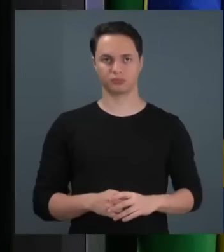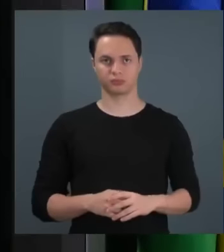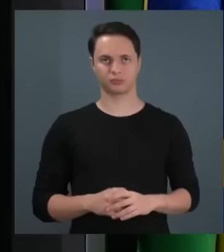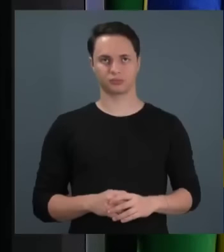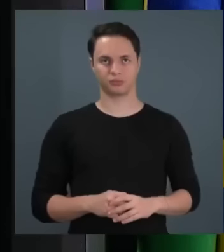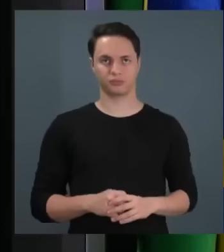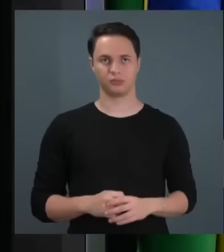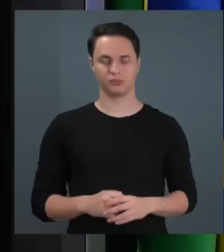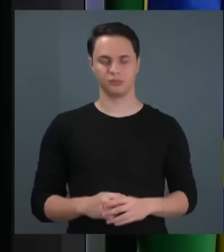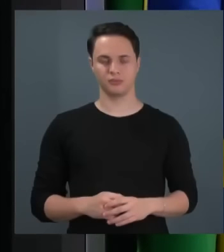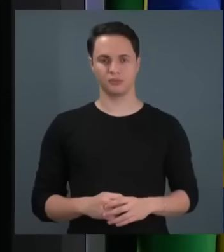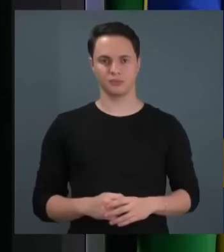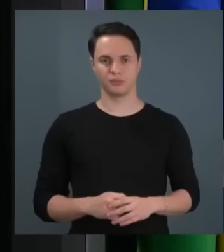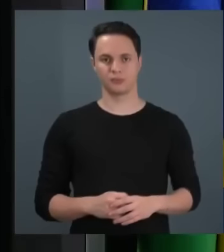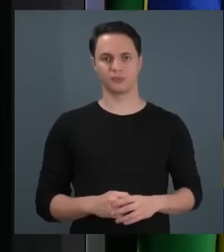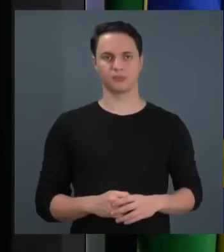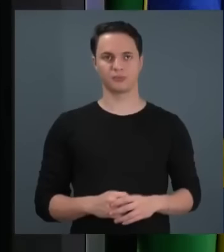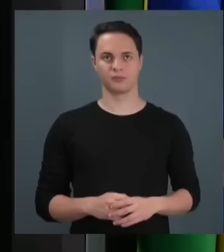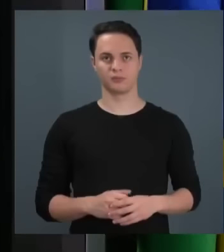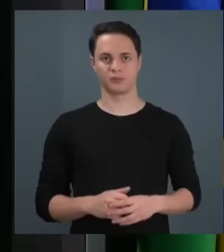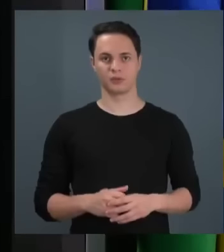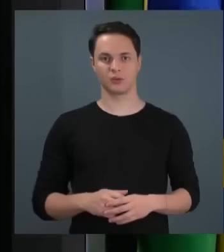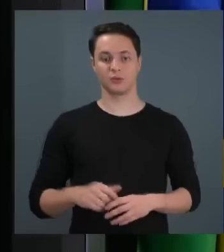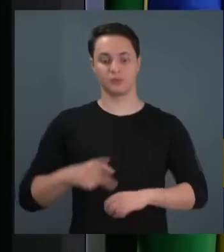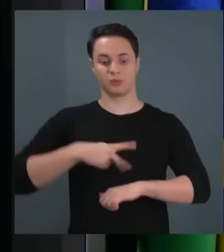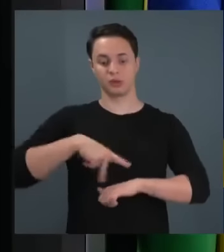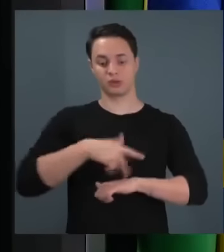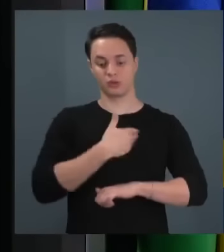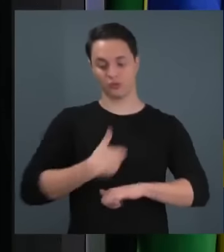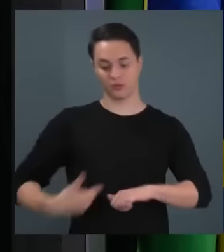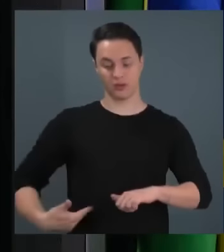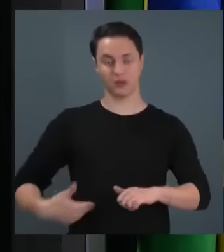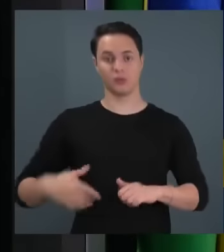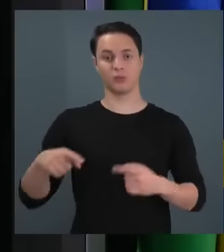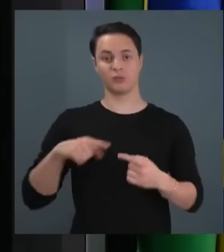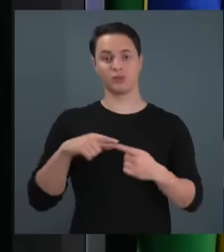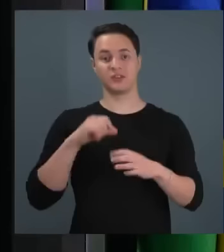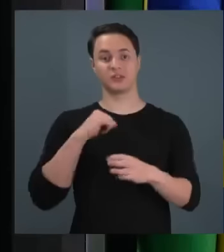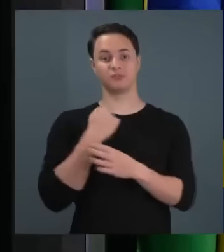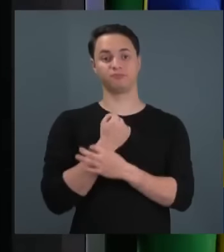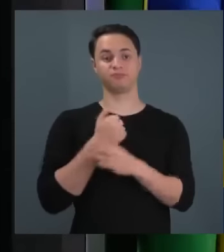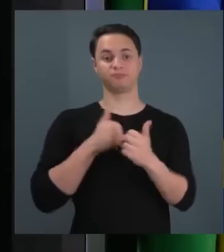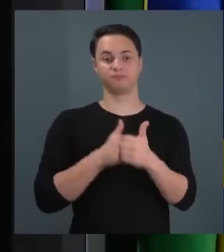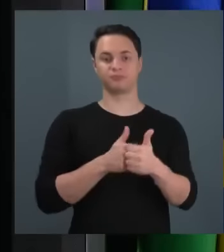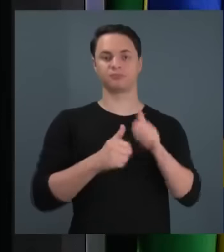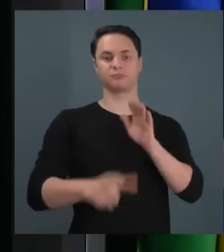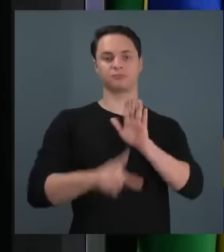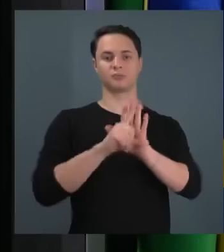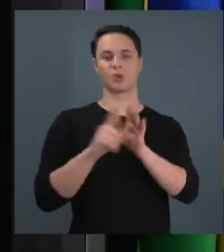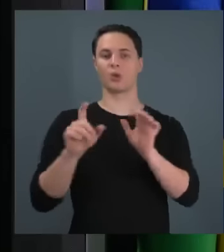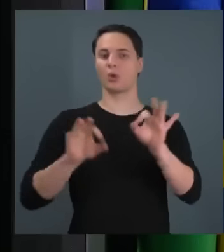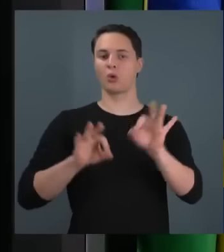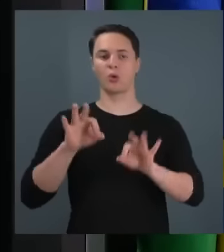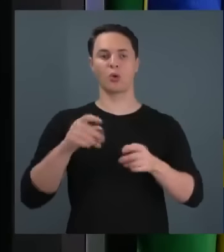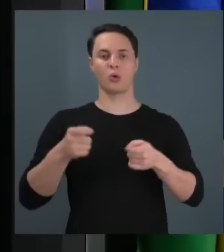É para isso que existe o Estado, para garantir a lei, a ordem, para todos.